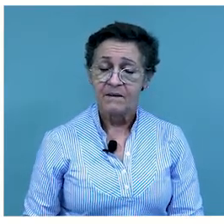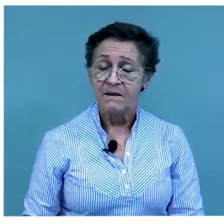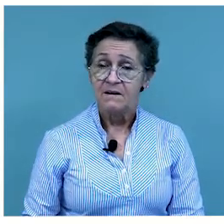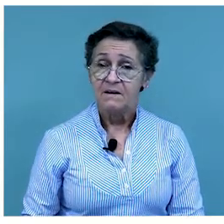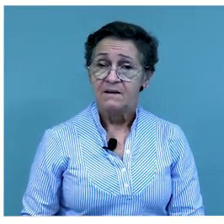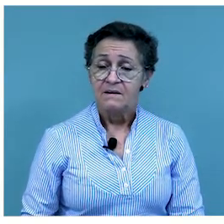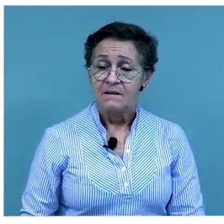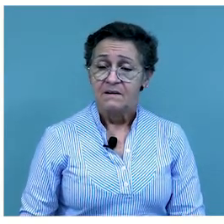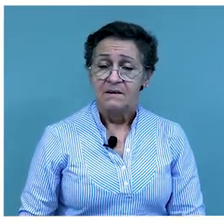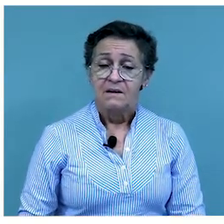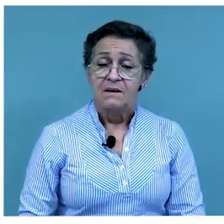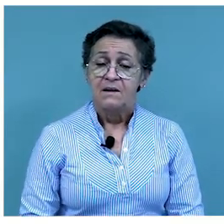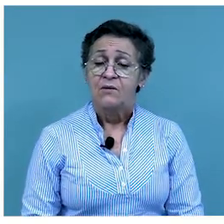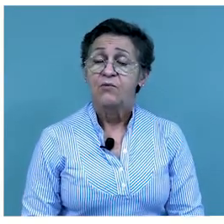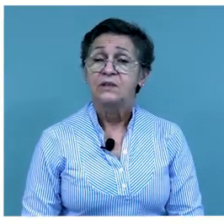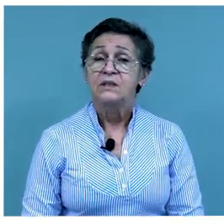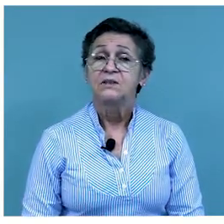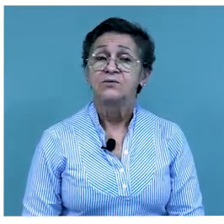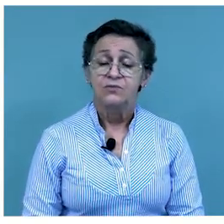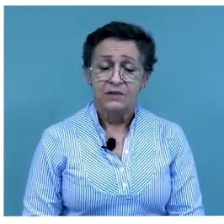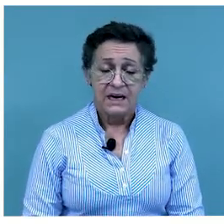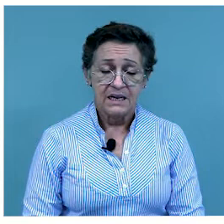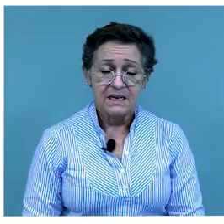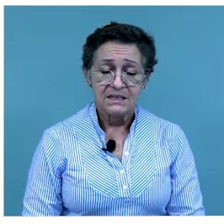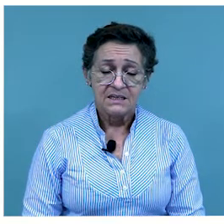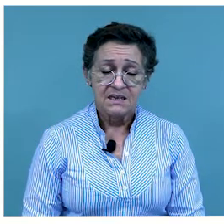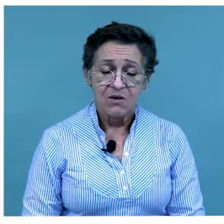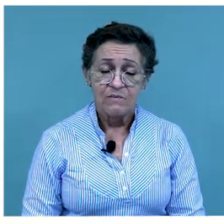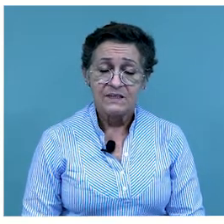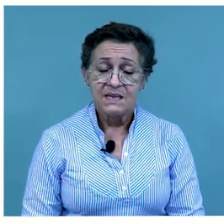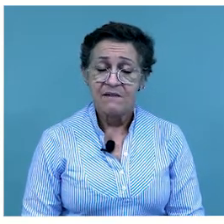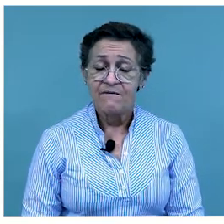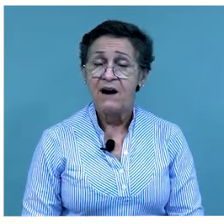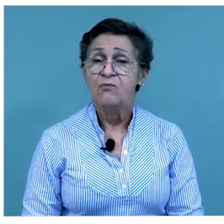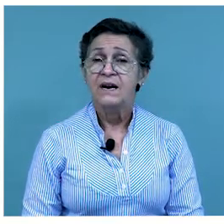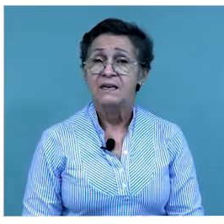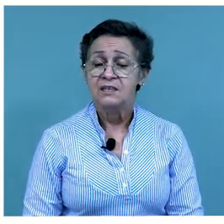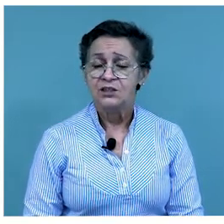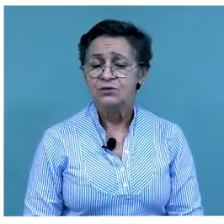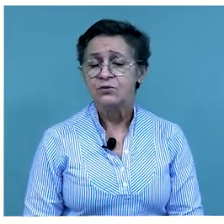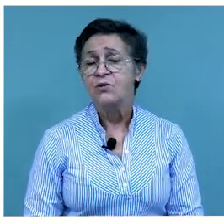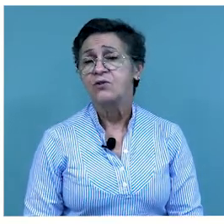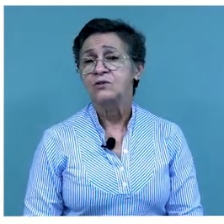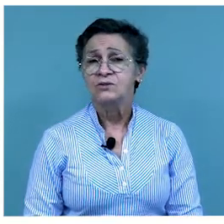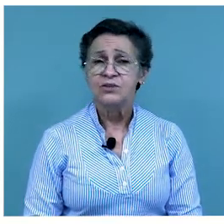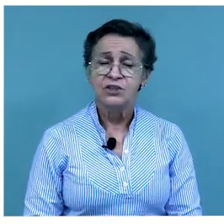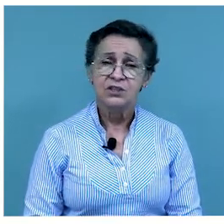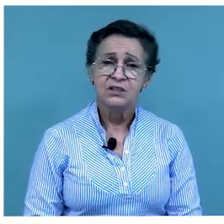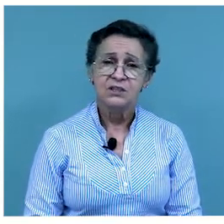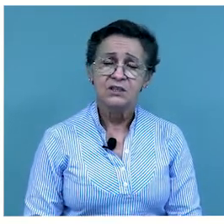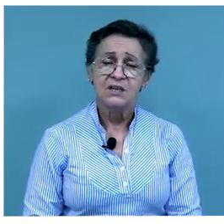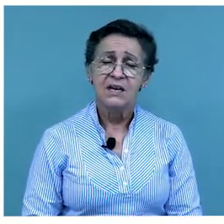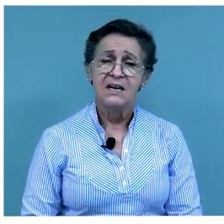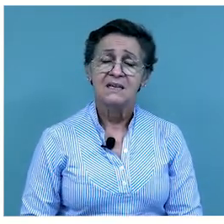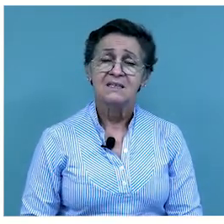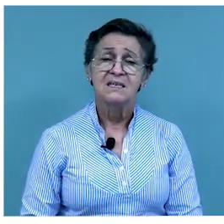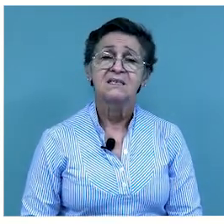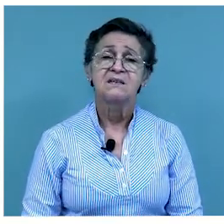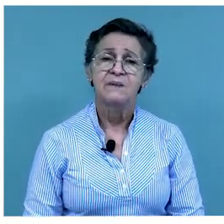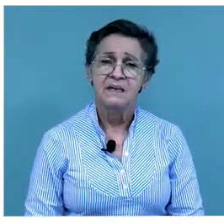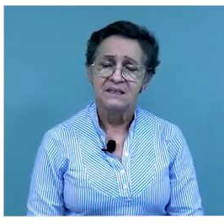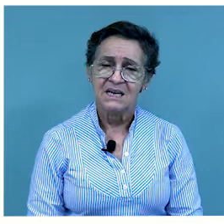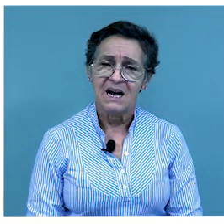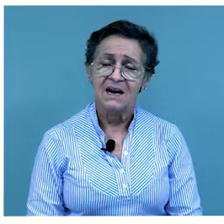e cuidando do nariz observa o nariz todos os dias